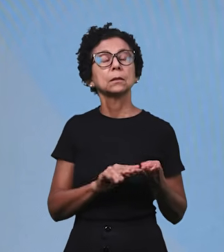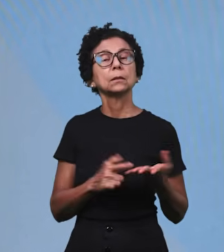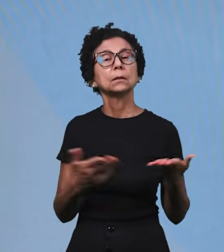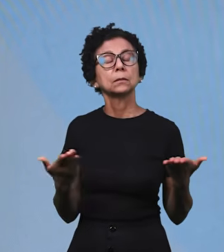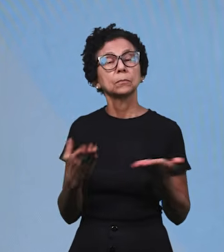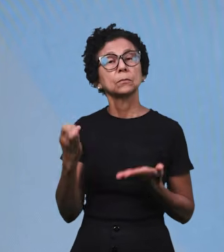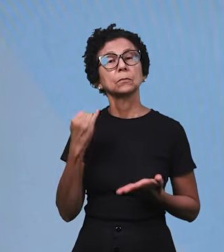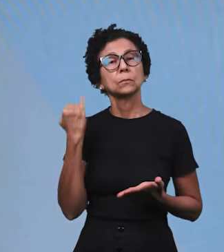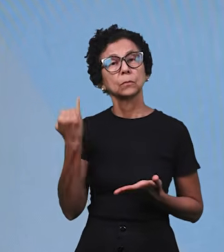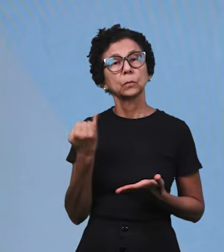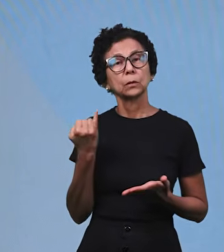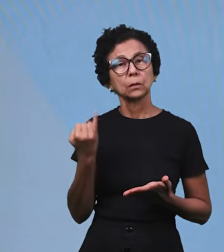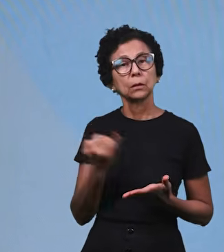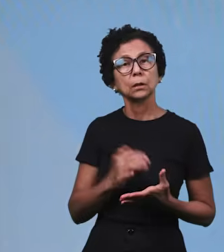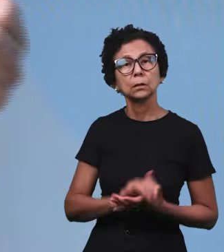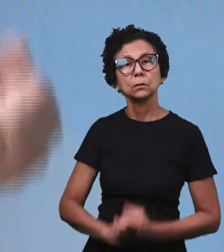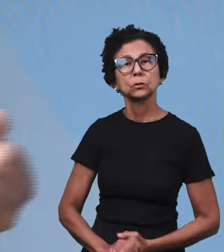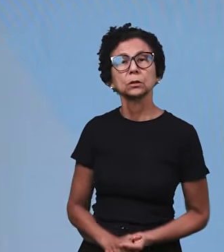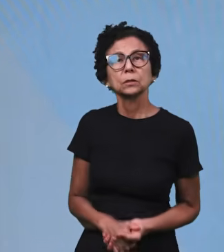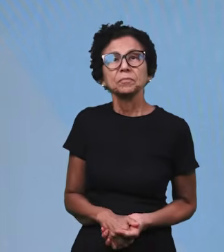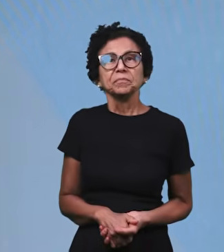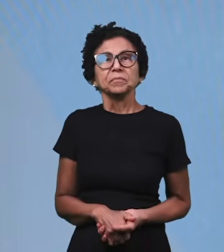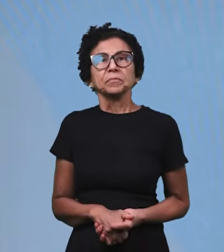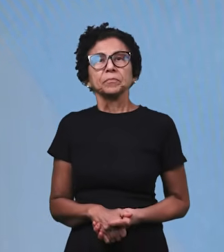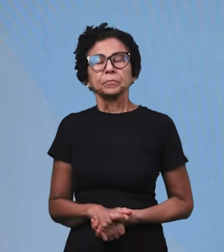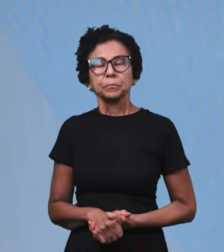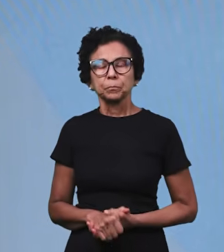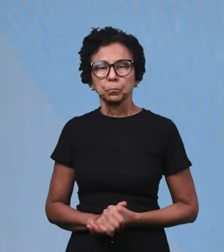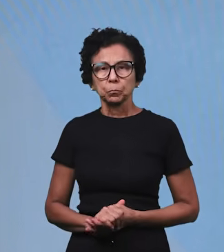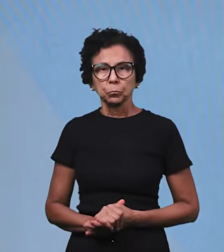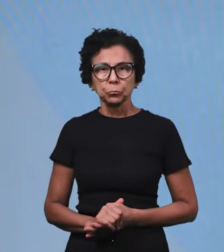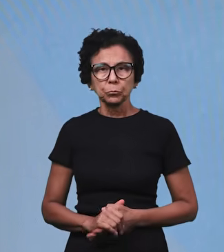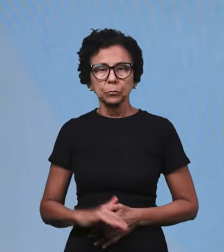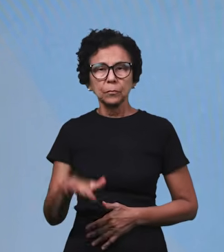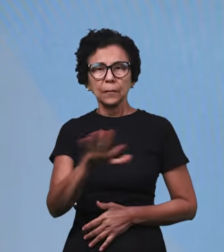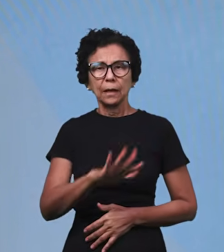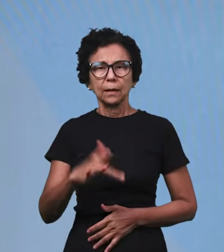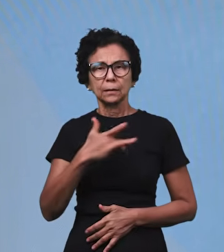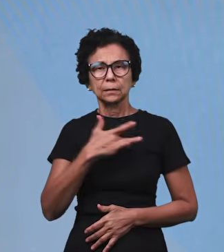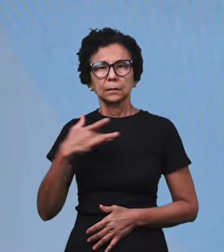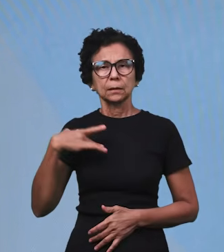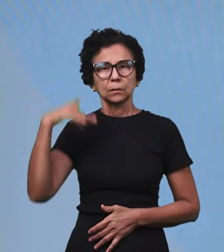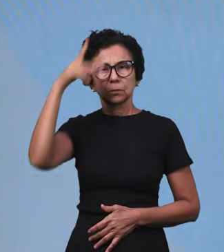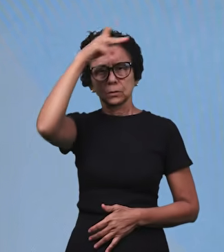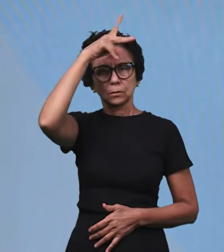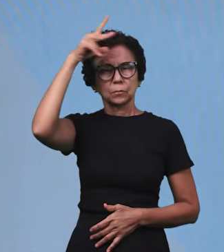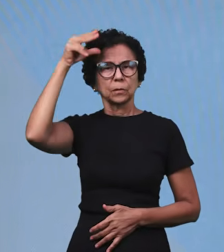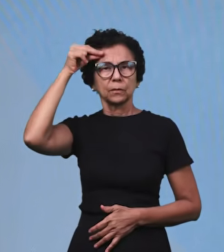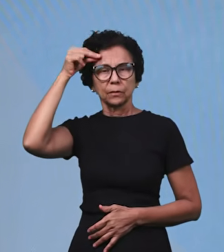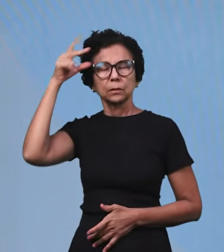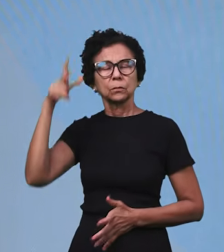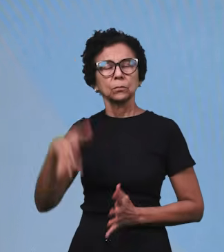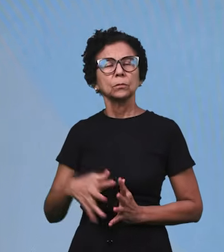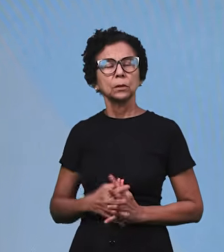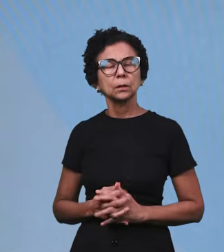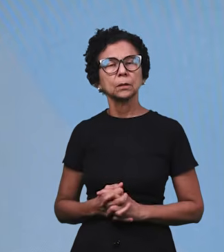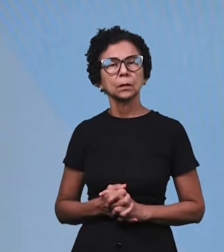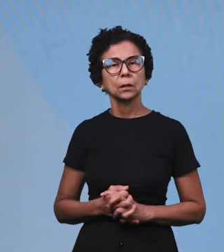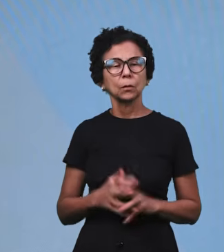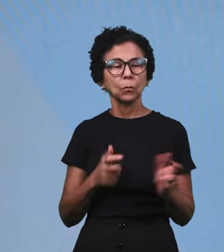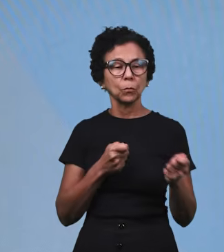rede municipal, principalmente, né? Porque é a atenção primária que tem esse contato inicial com o usuário, né? da